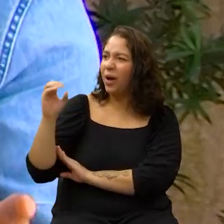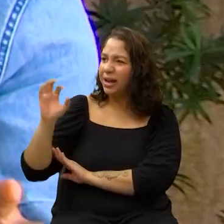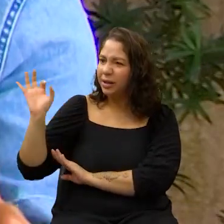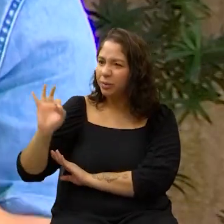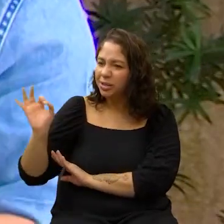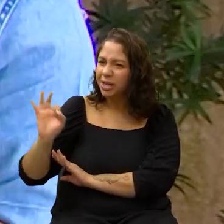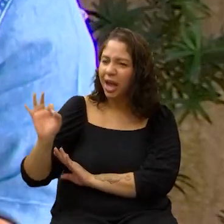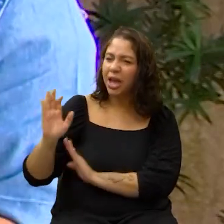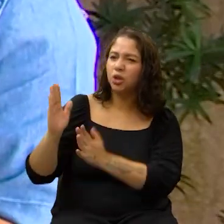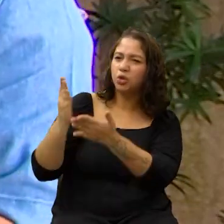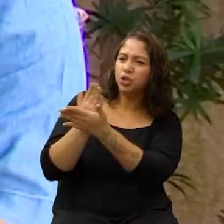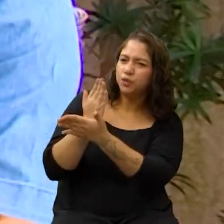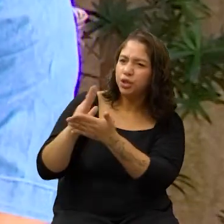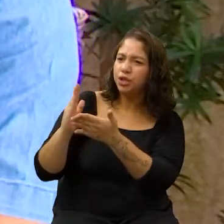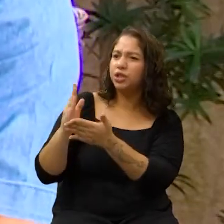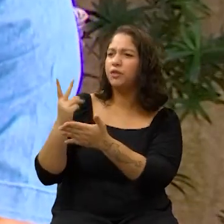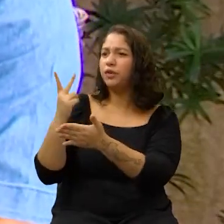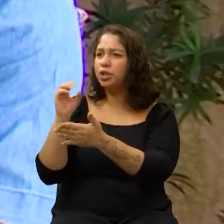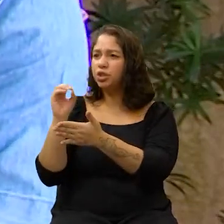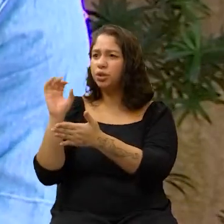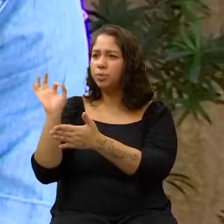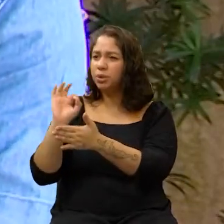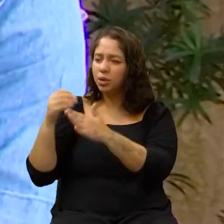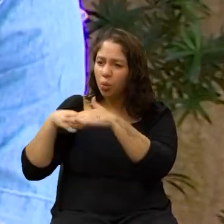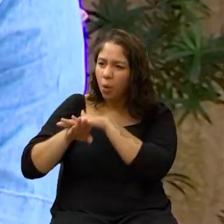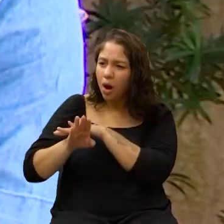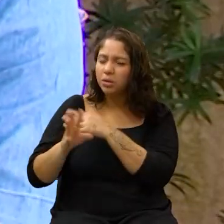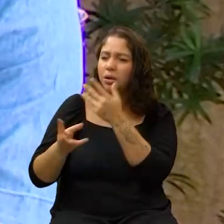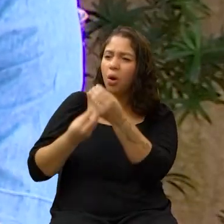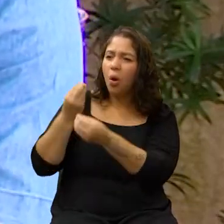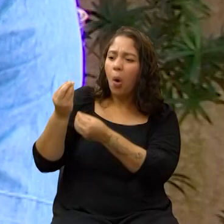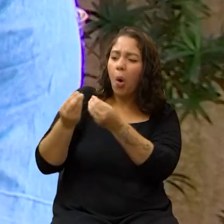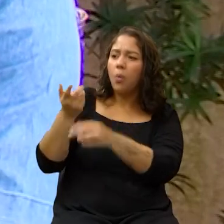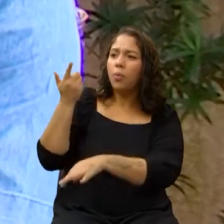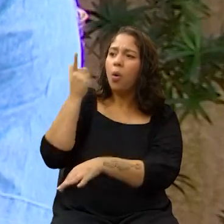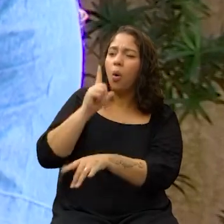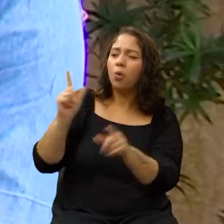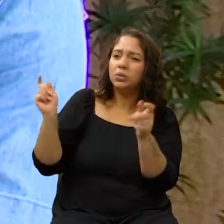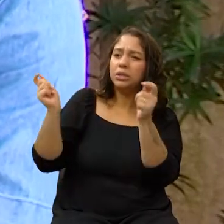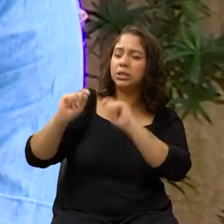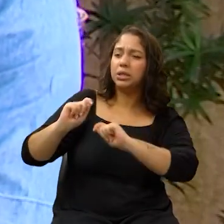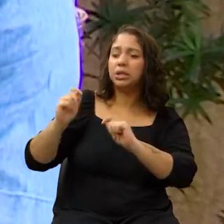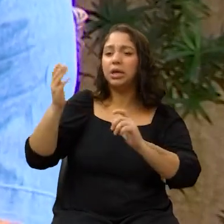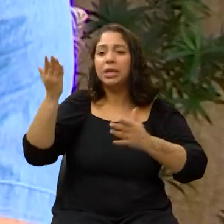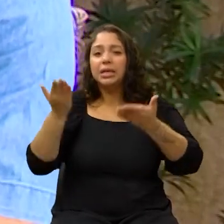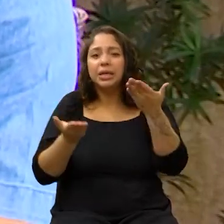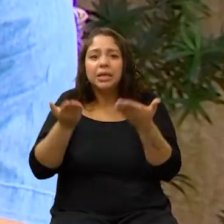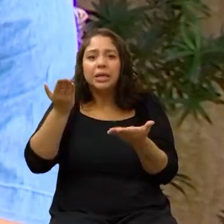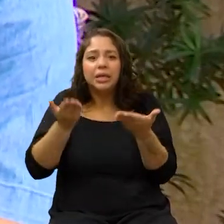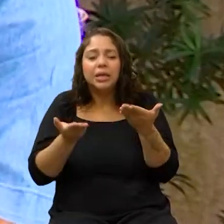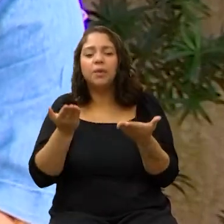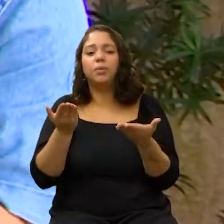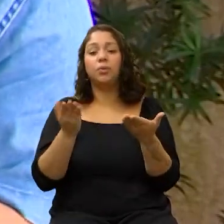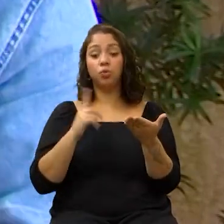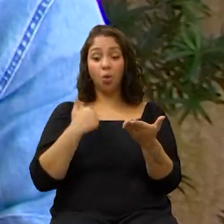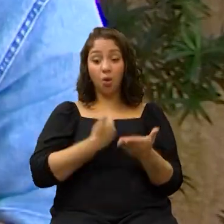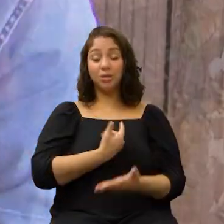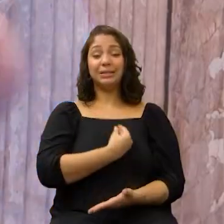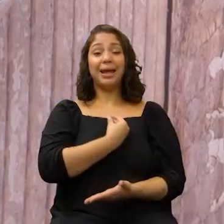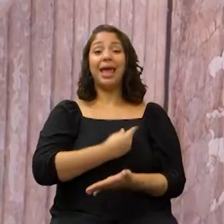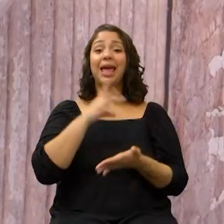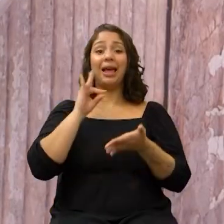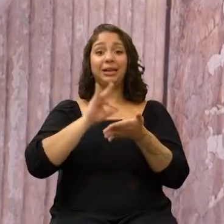guarda 20%, né? Como então a gente alcançar esse equilíbrio, né? De acordo com a